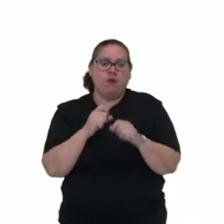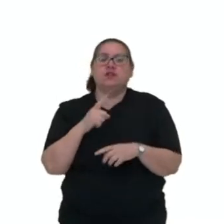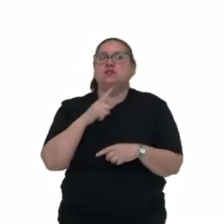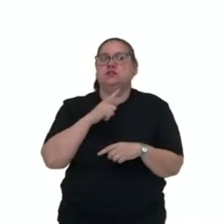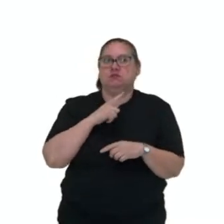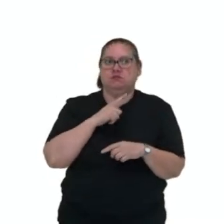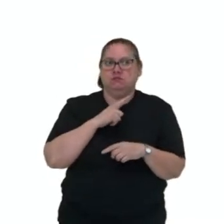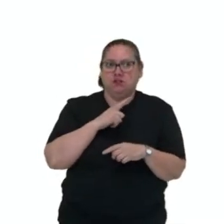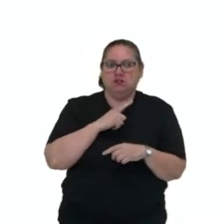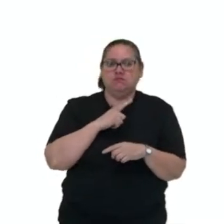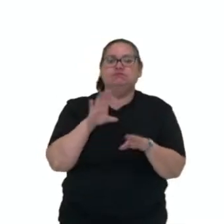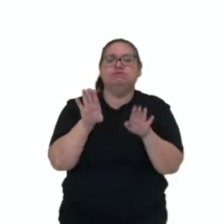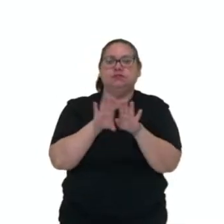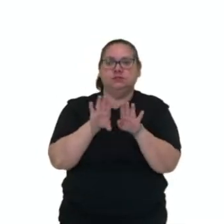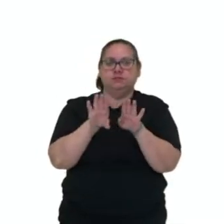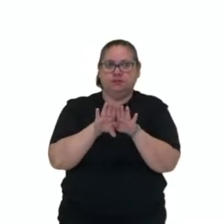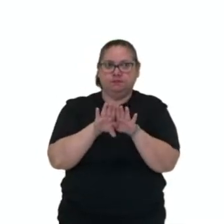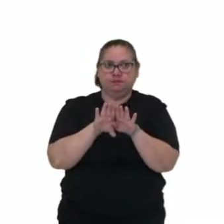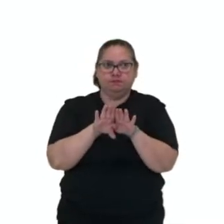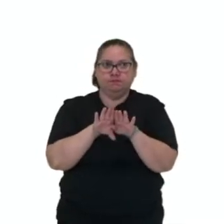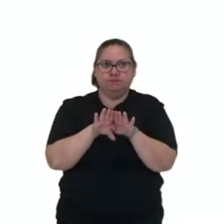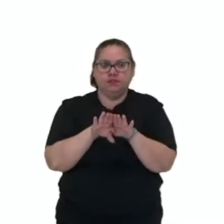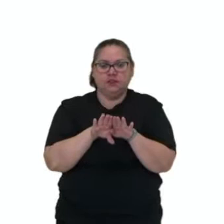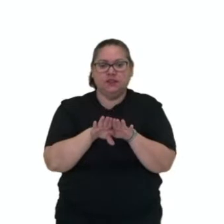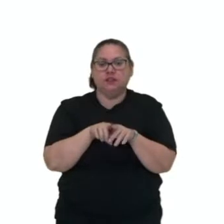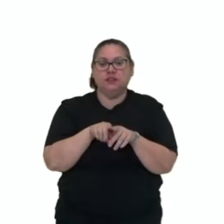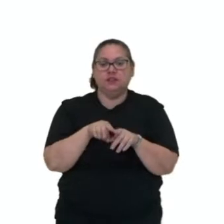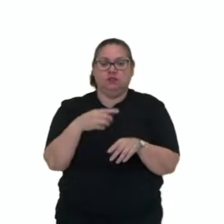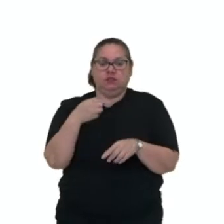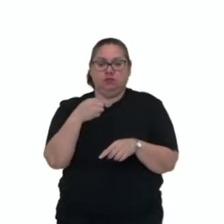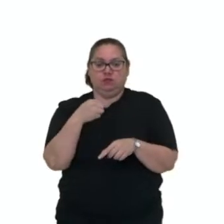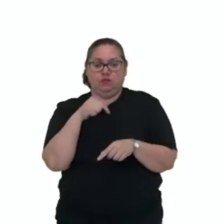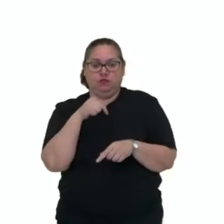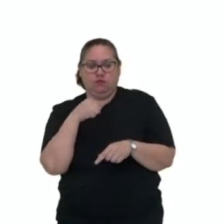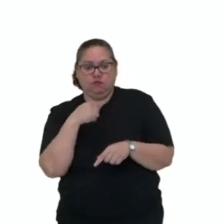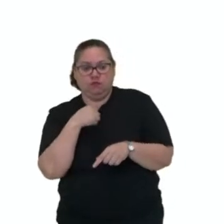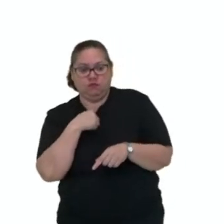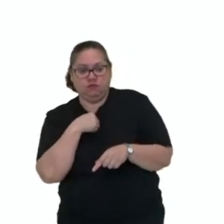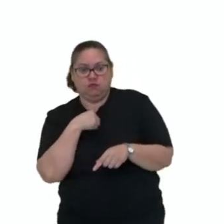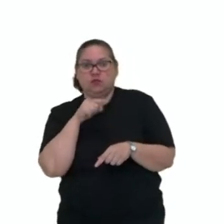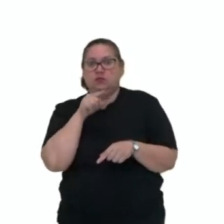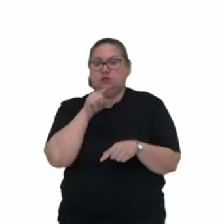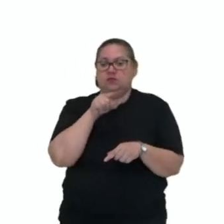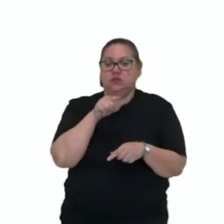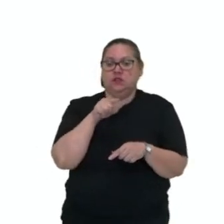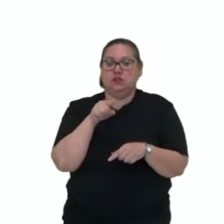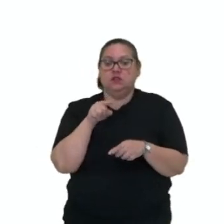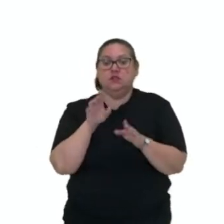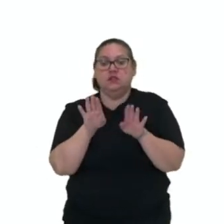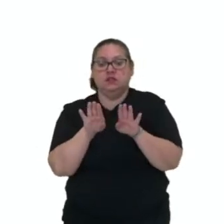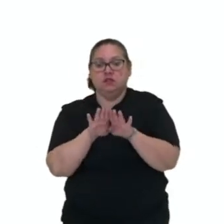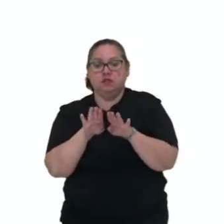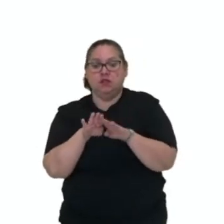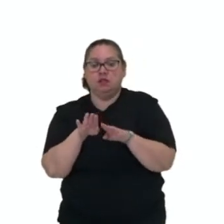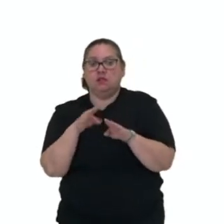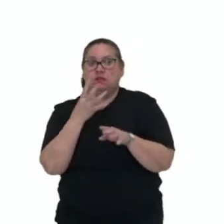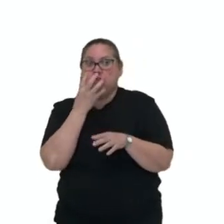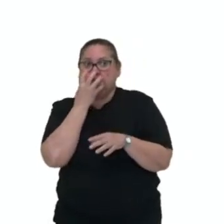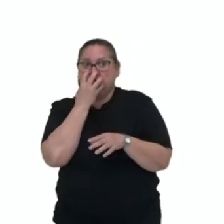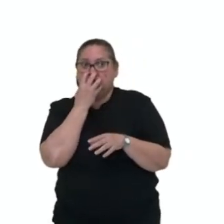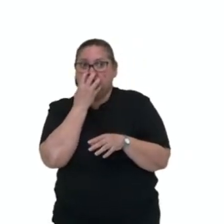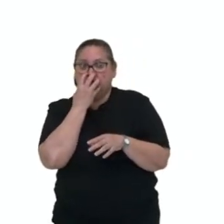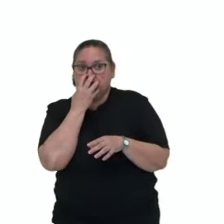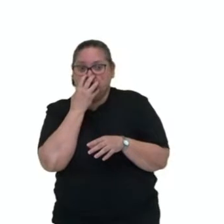se infectar também. Então, tanto você quanto o seu animalzinho precisam, o